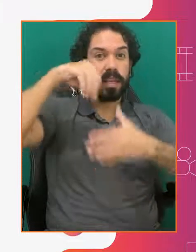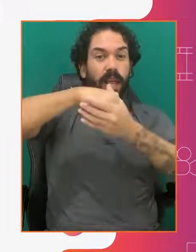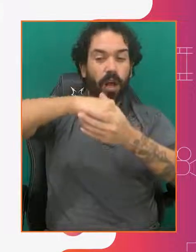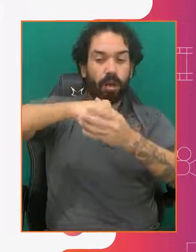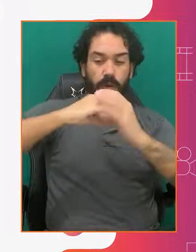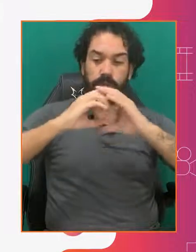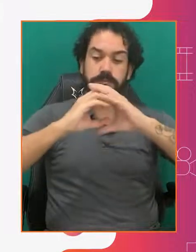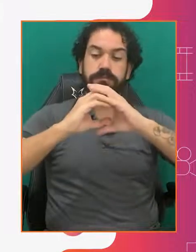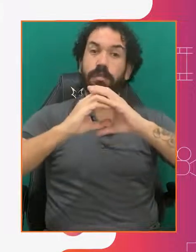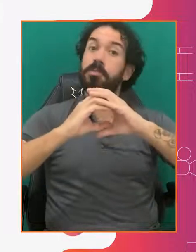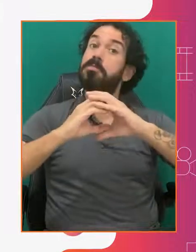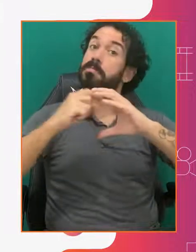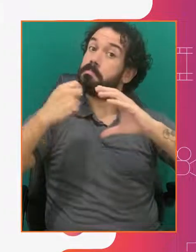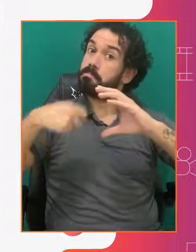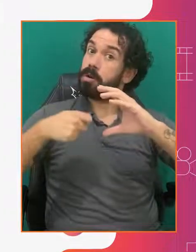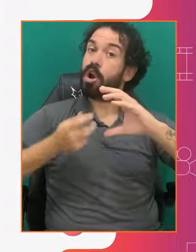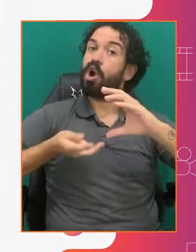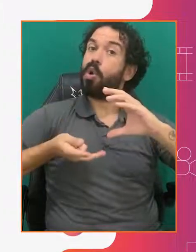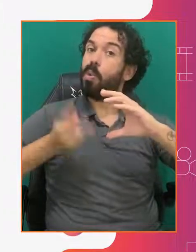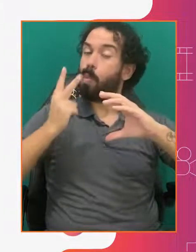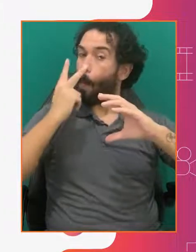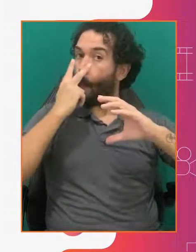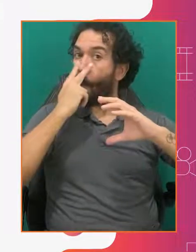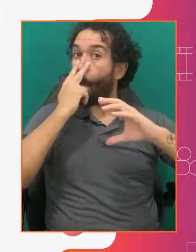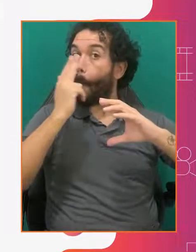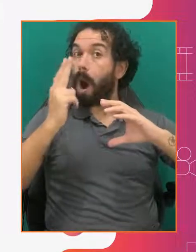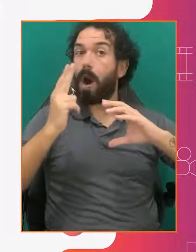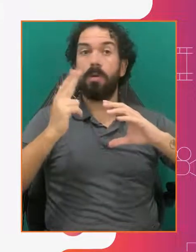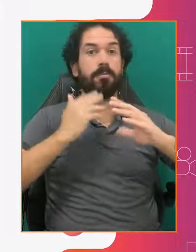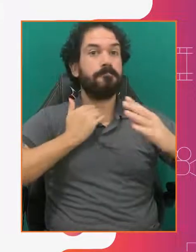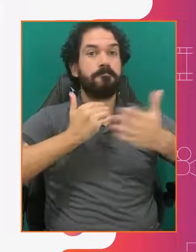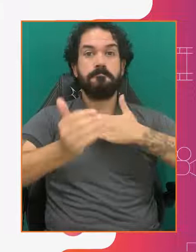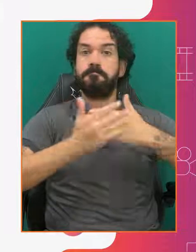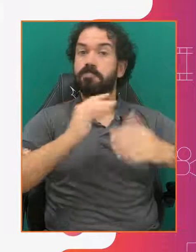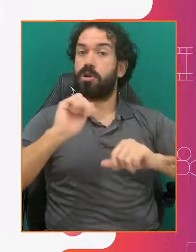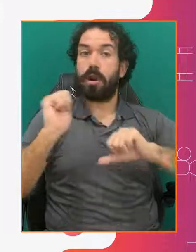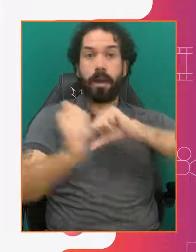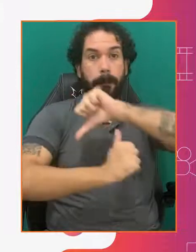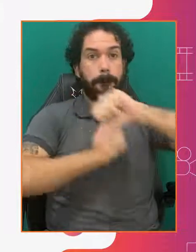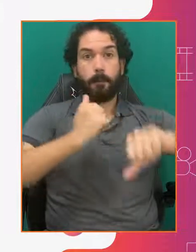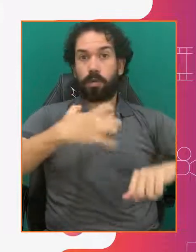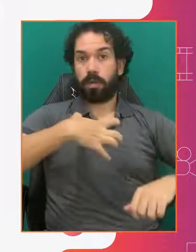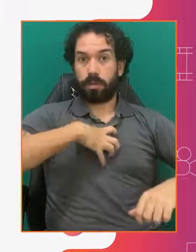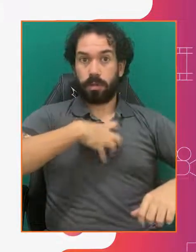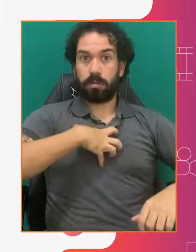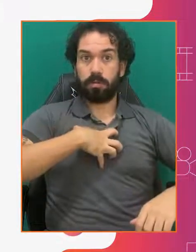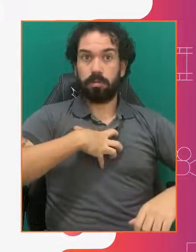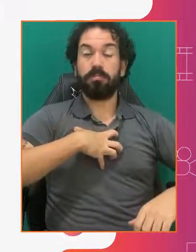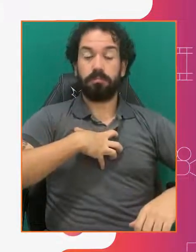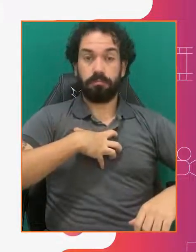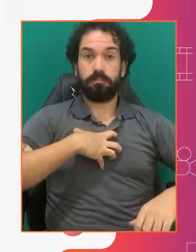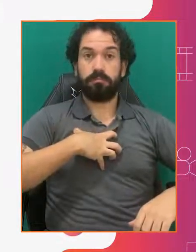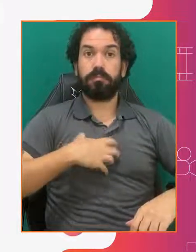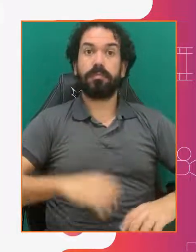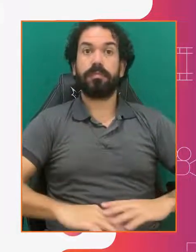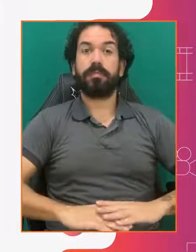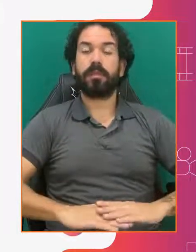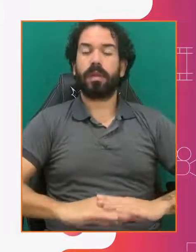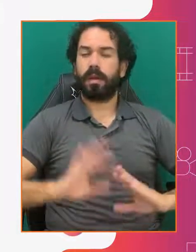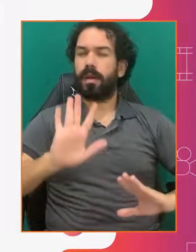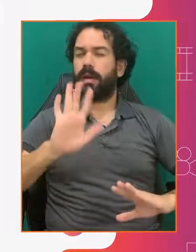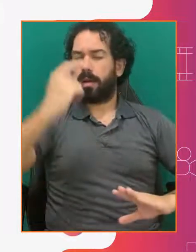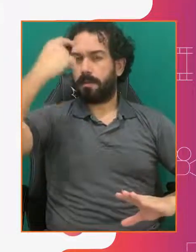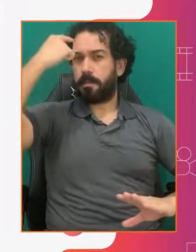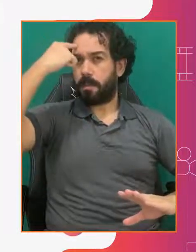dele, deve permanecer o mesmo, independentemente da mudança no formato. E é mais